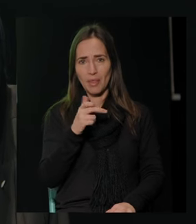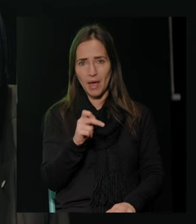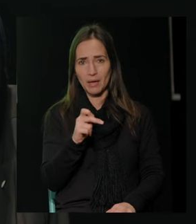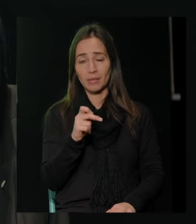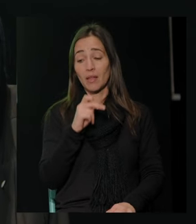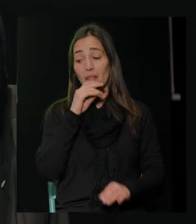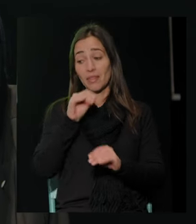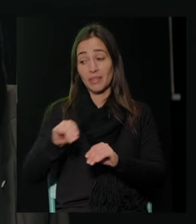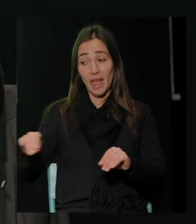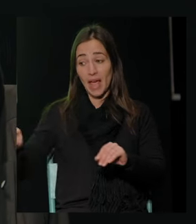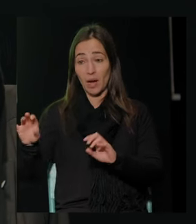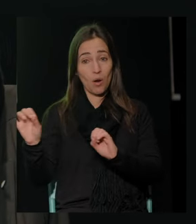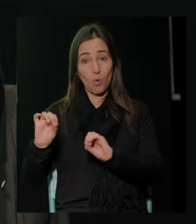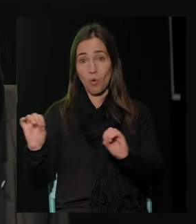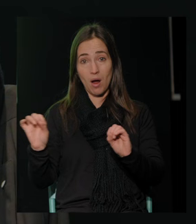onde não há terra, portanto há só,